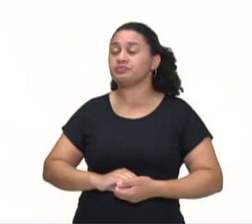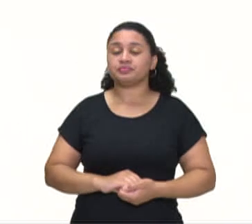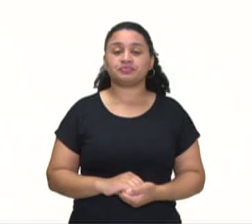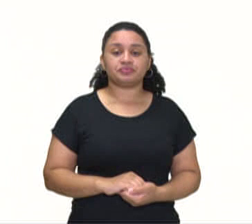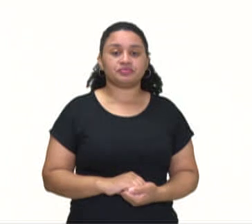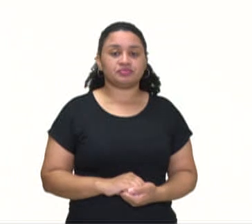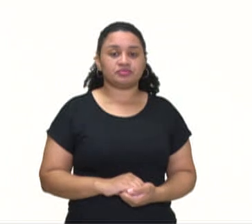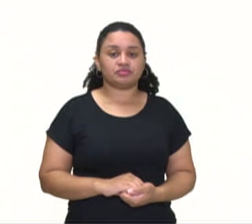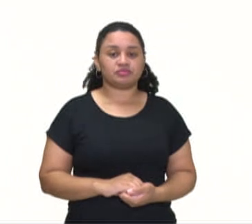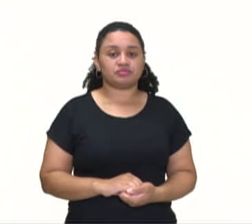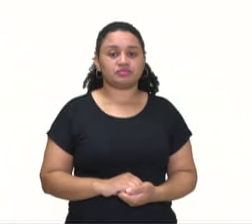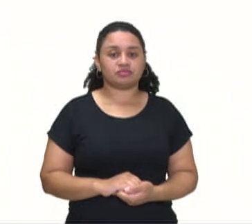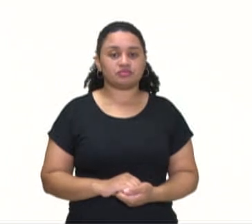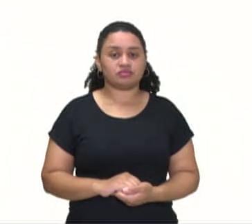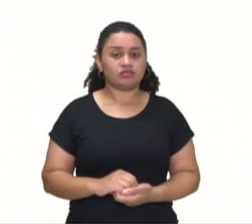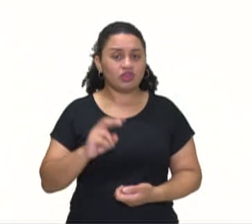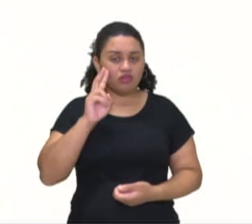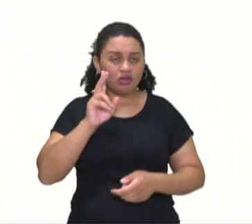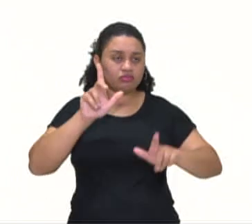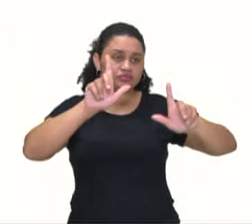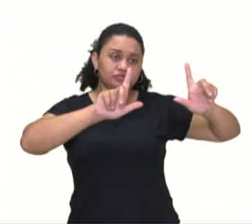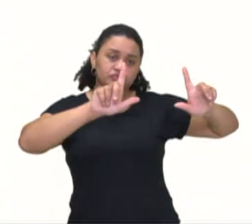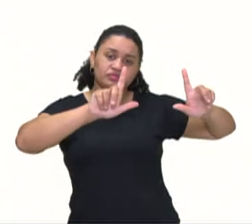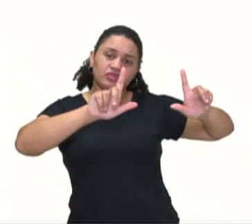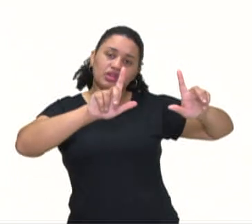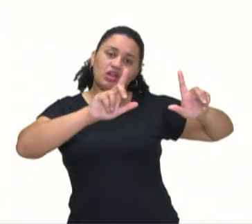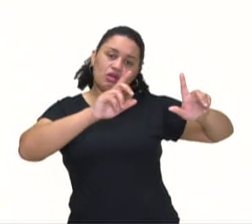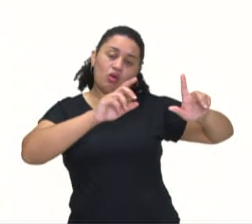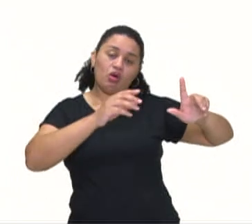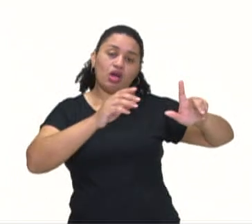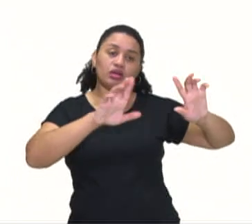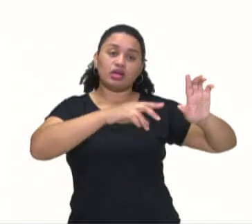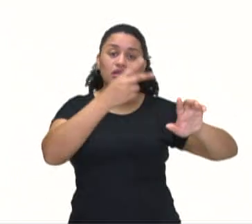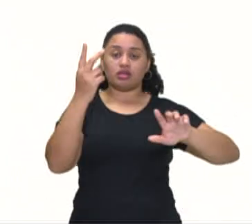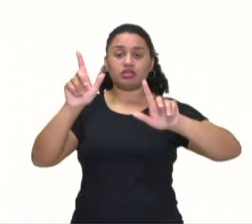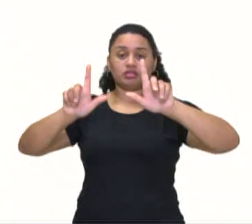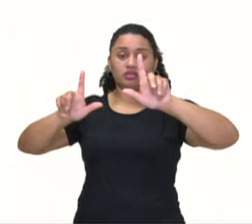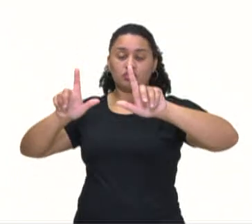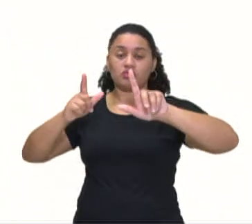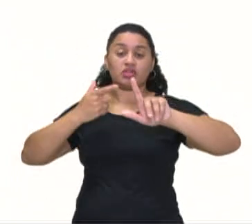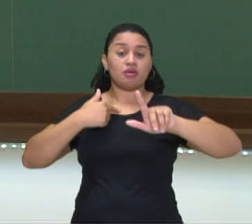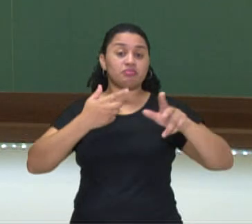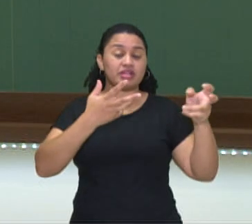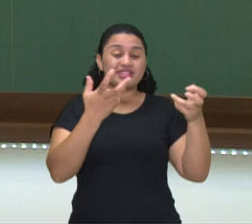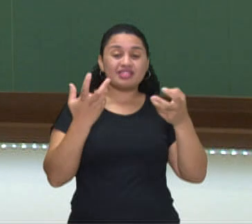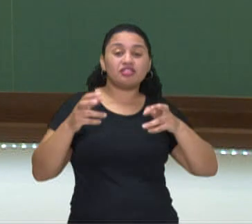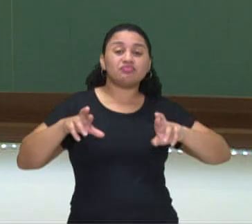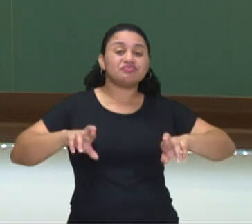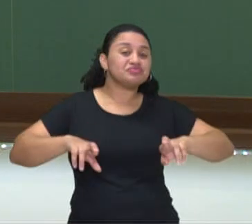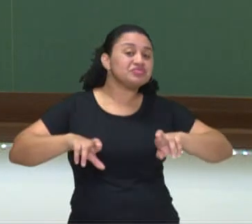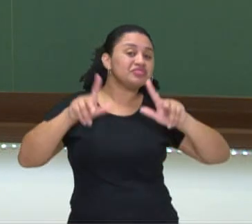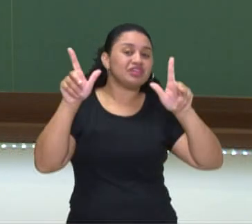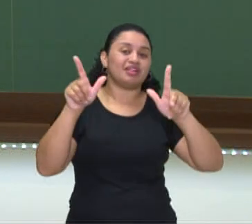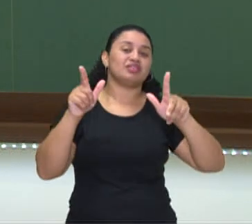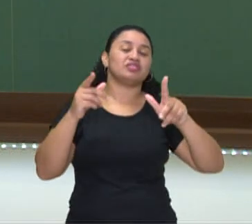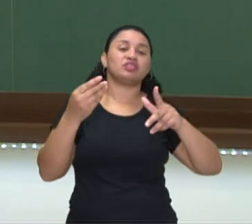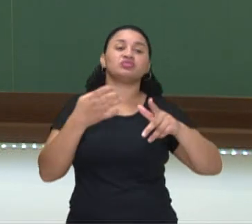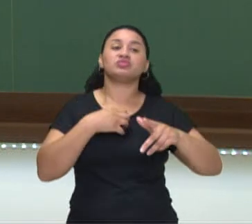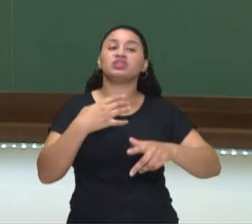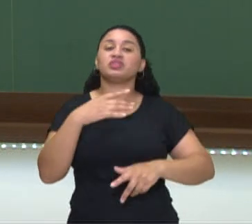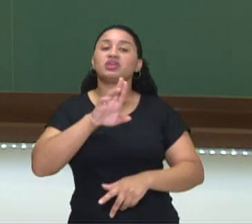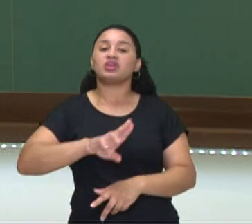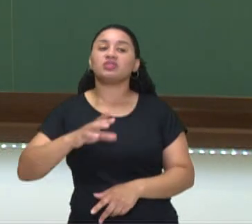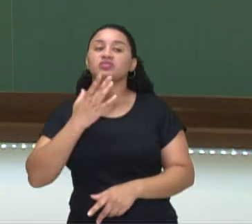as cores, né? Observa na segunda imagem o contraste das